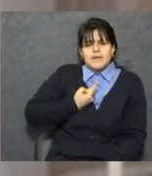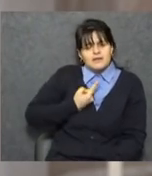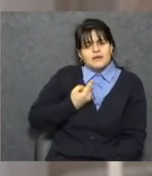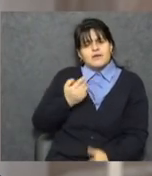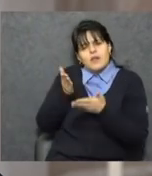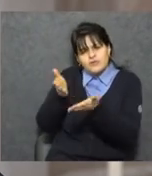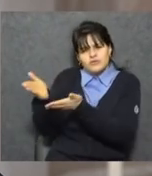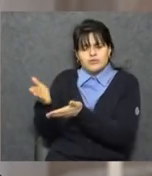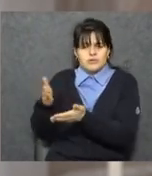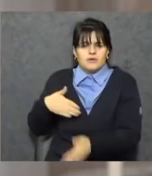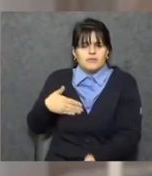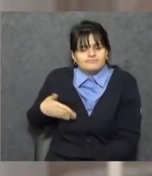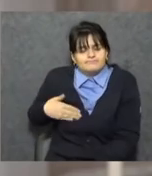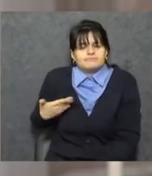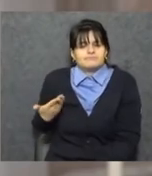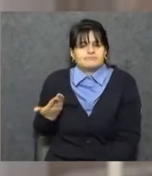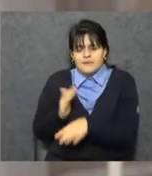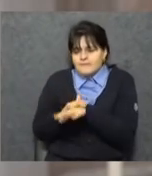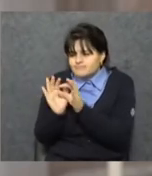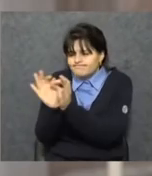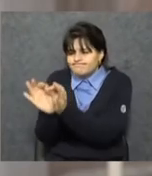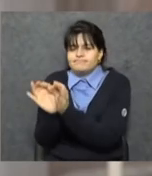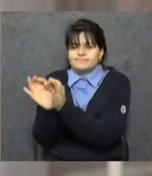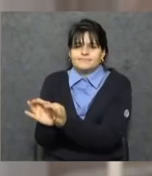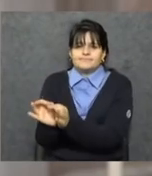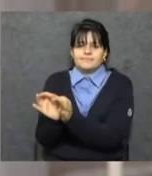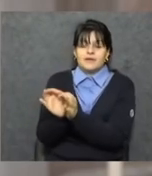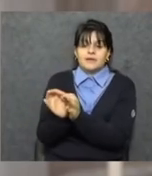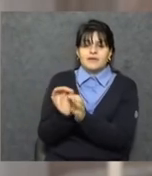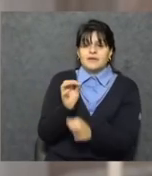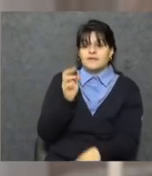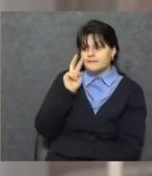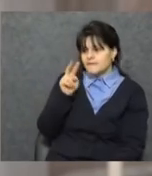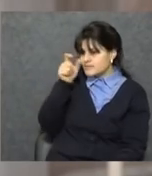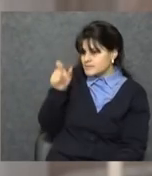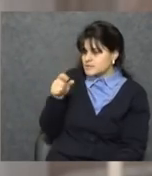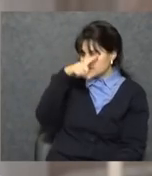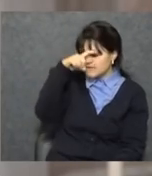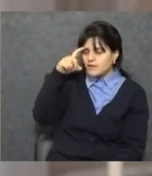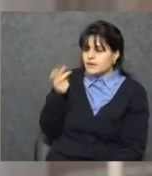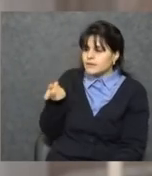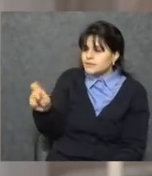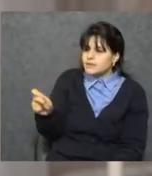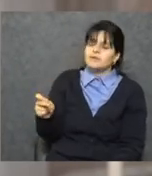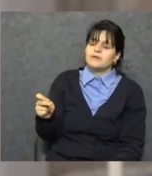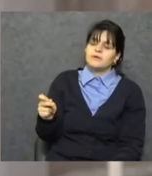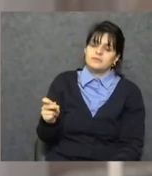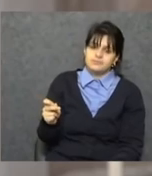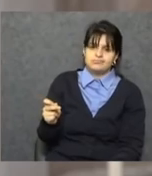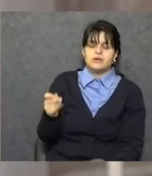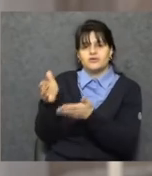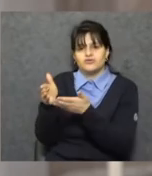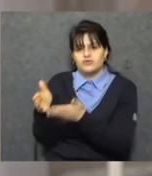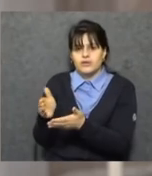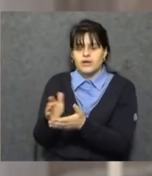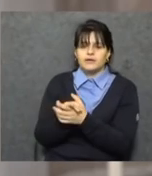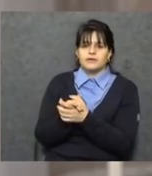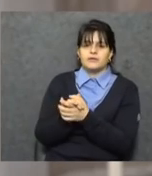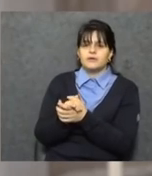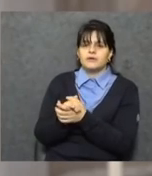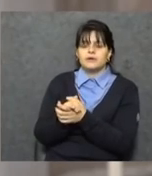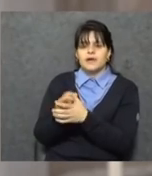A compaixão diante das dificuldades dos outros, o acolhimento sincero, a ajuda concreta nos